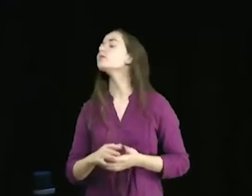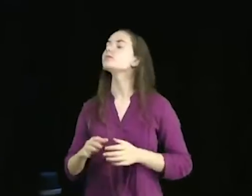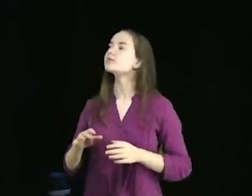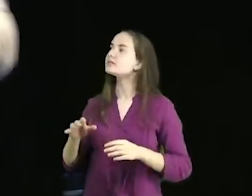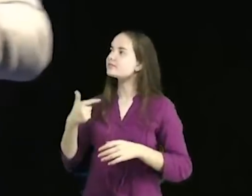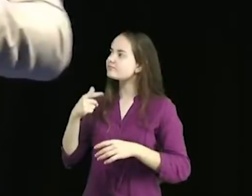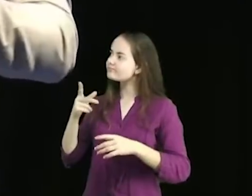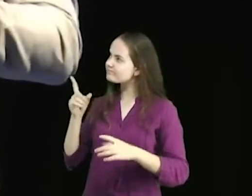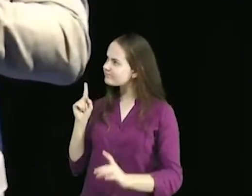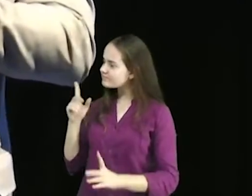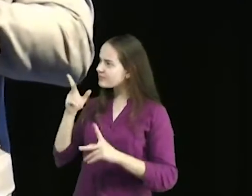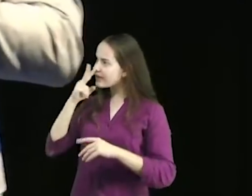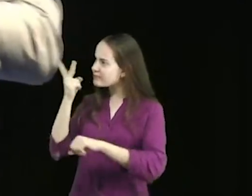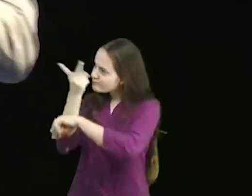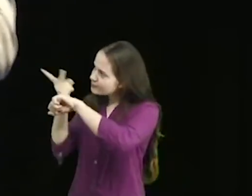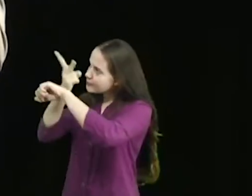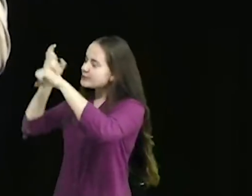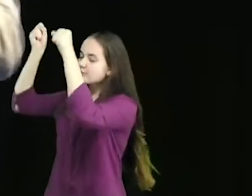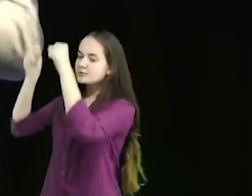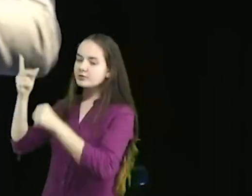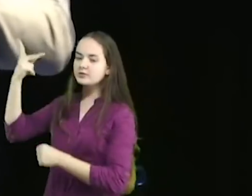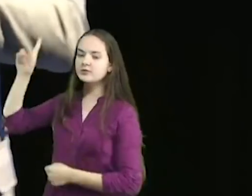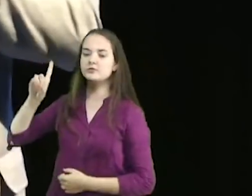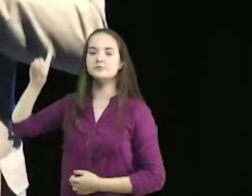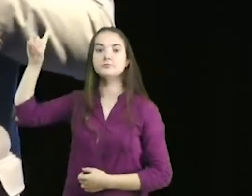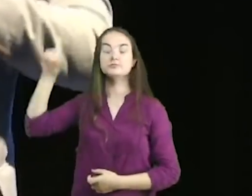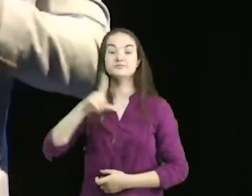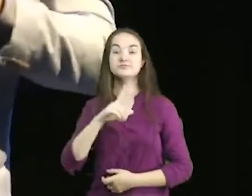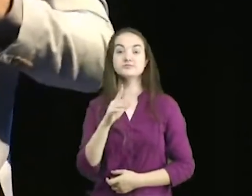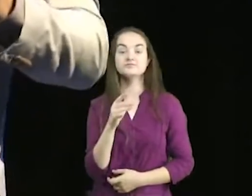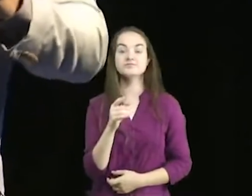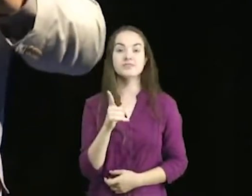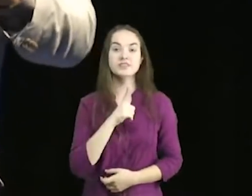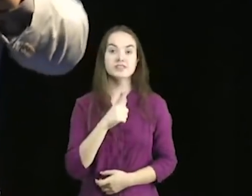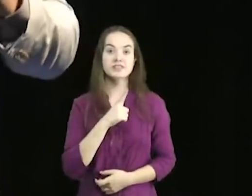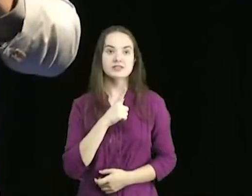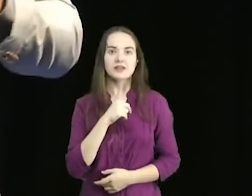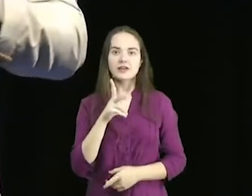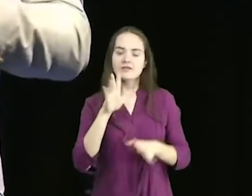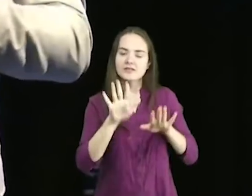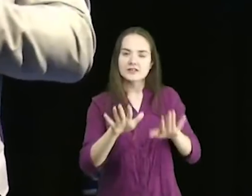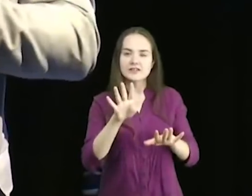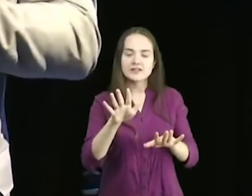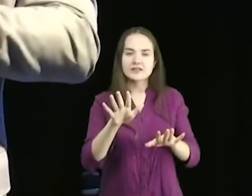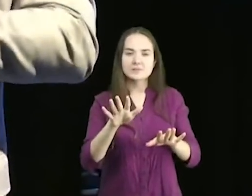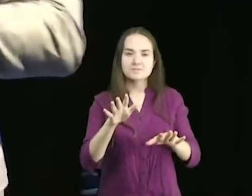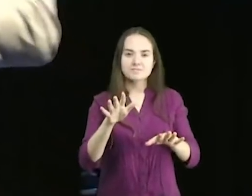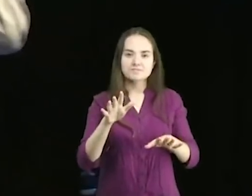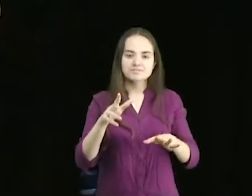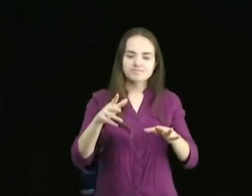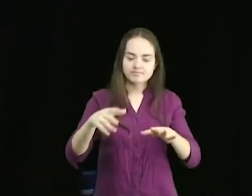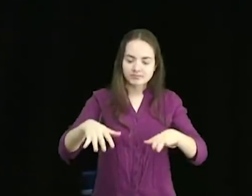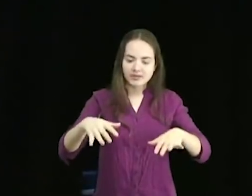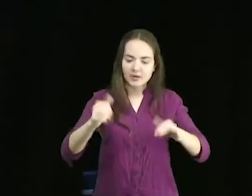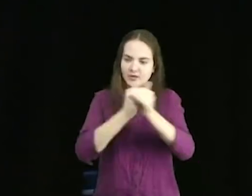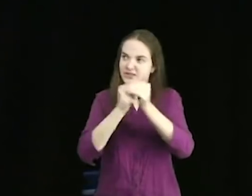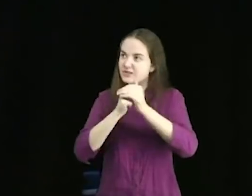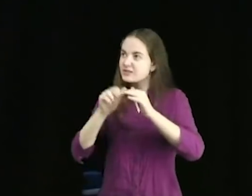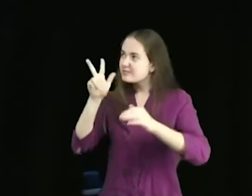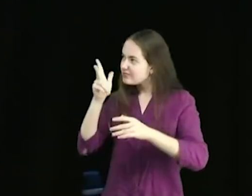que a impressão, a pressão que a gente tem, que existem orações que cutucam o trono de Deus, que Deus fala, então